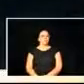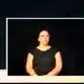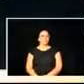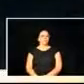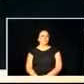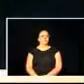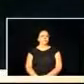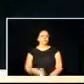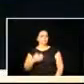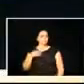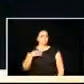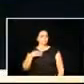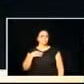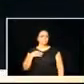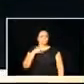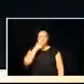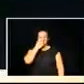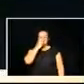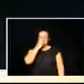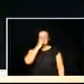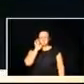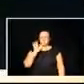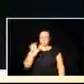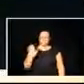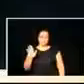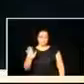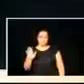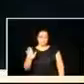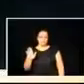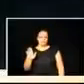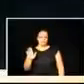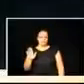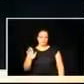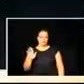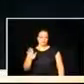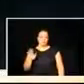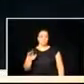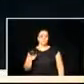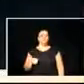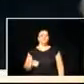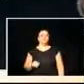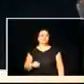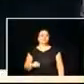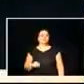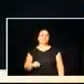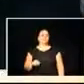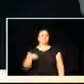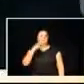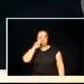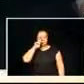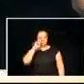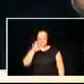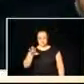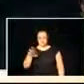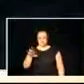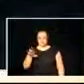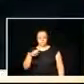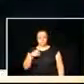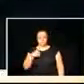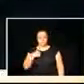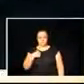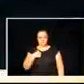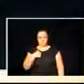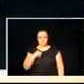errado. Tomara que eu esteja errado. E espero que a Unital decole cada vez